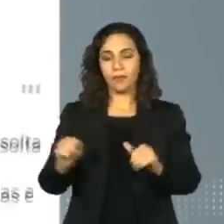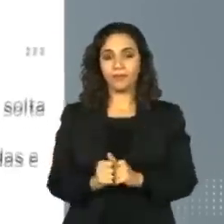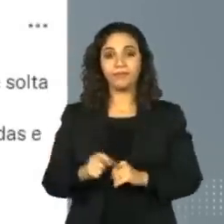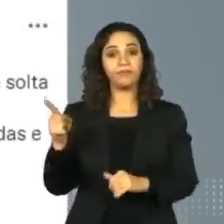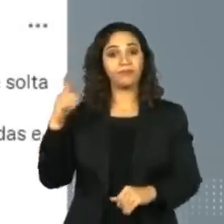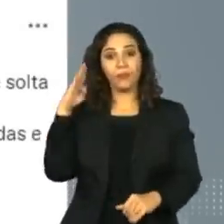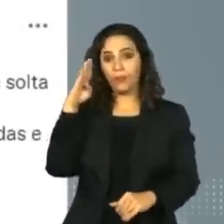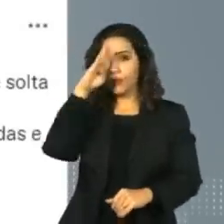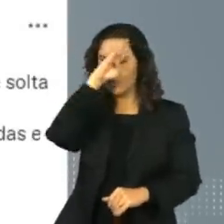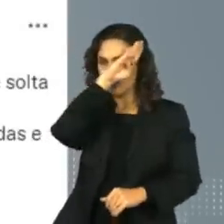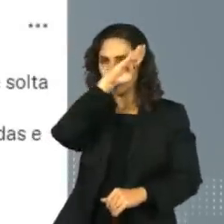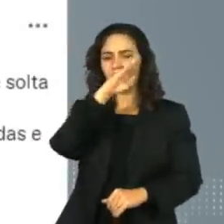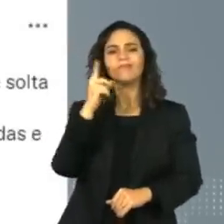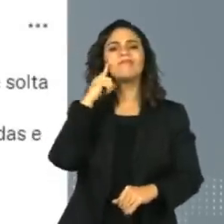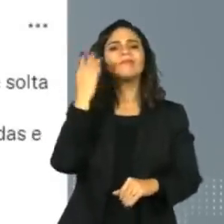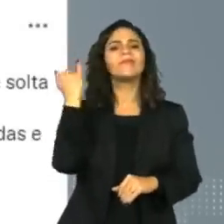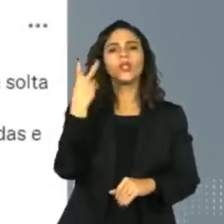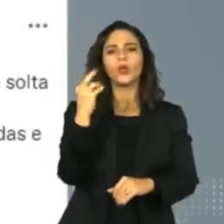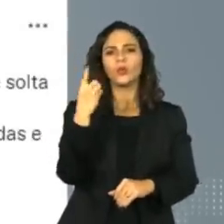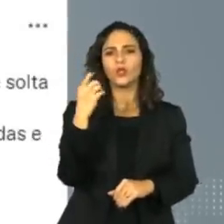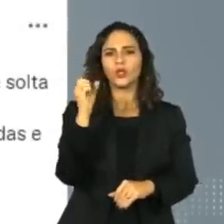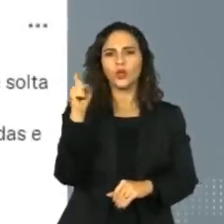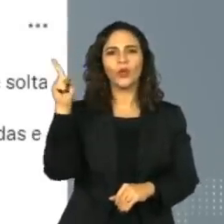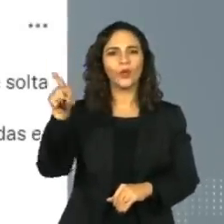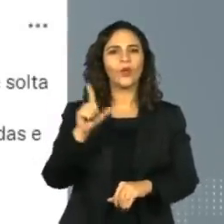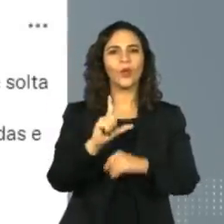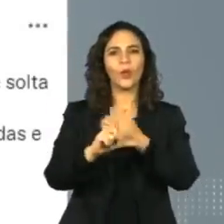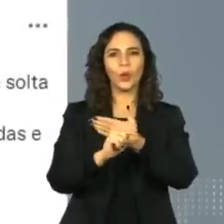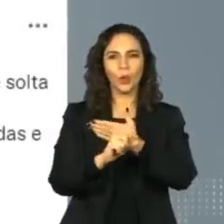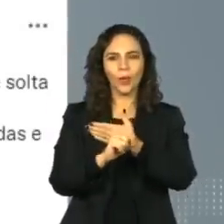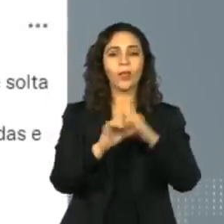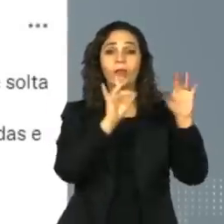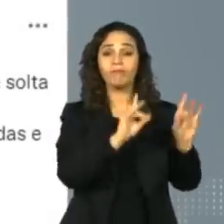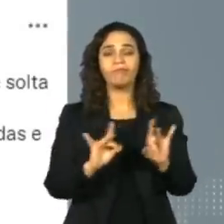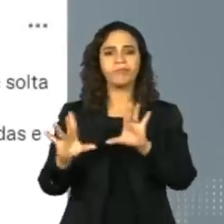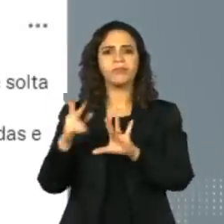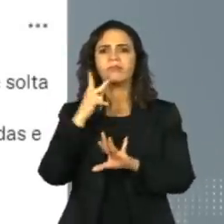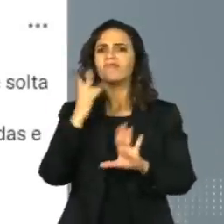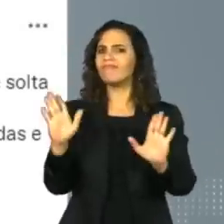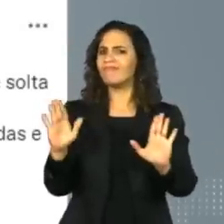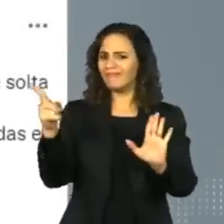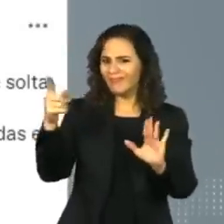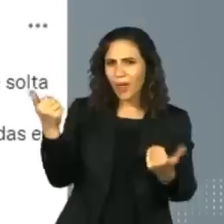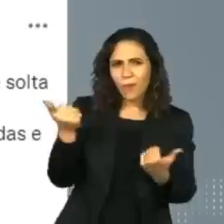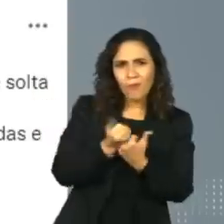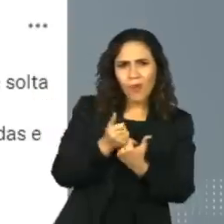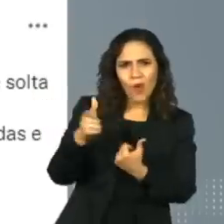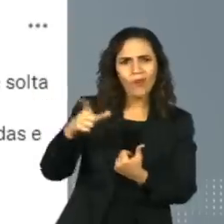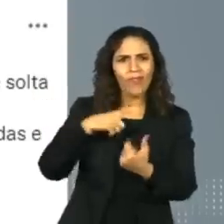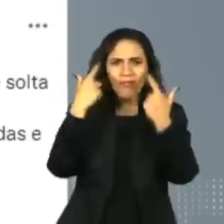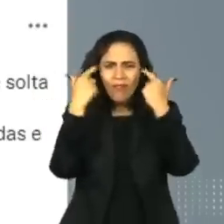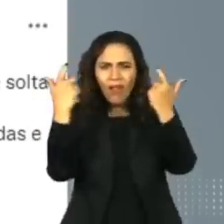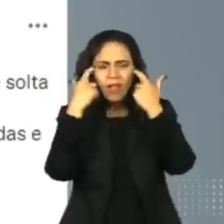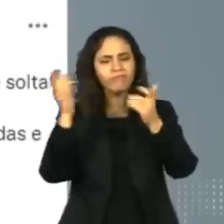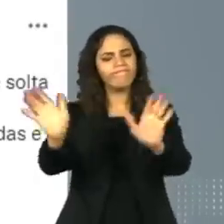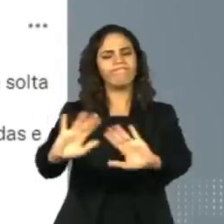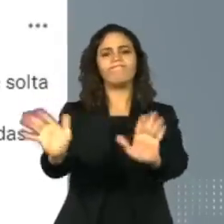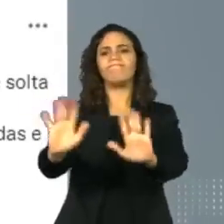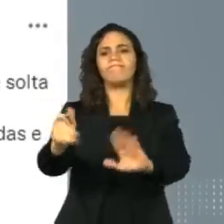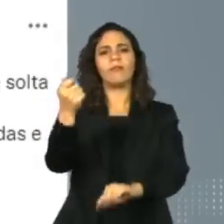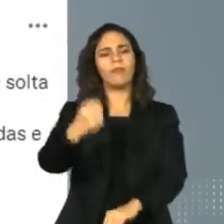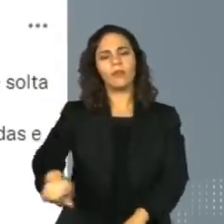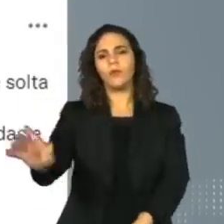Jair Bolsonaro republicou uma postagem de 2018, onde diz que dispensa qualquer tipo de apoio de quem pratica violência